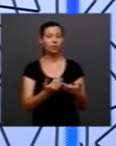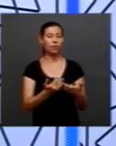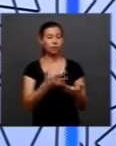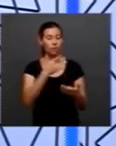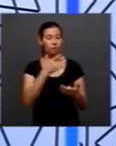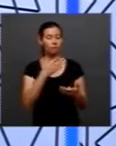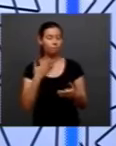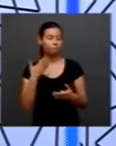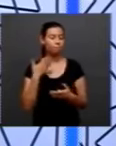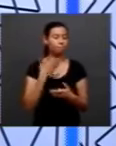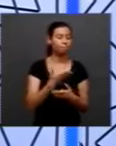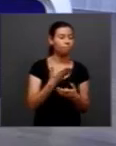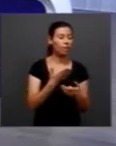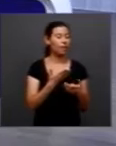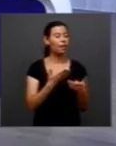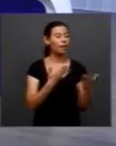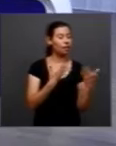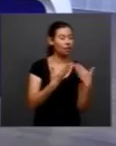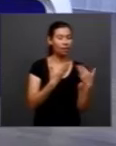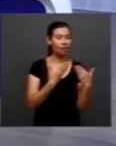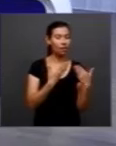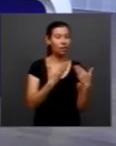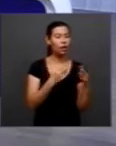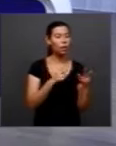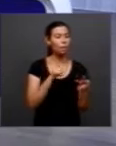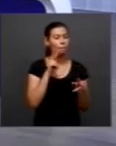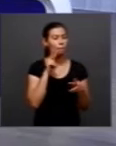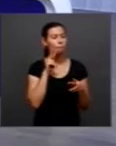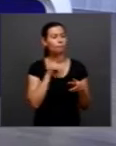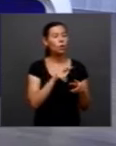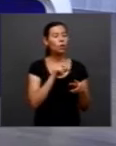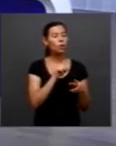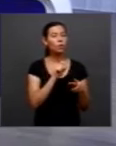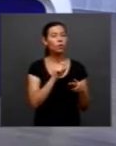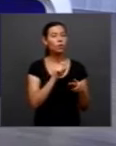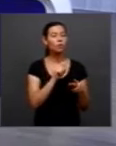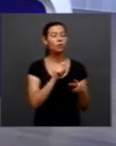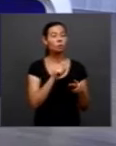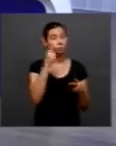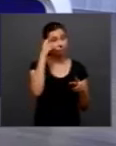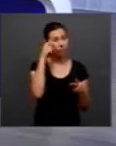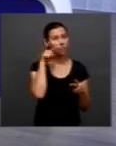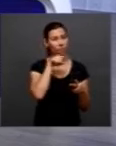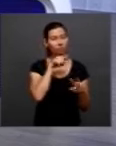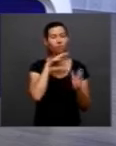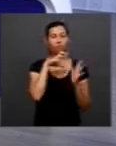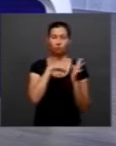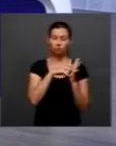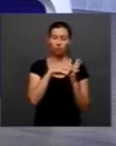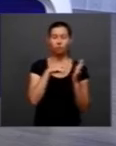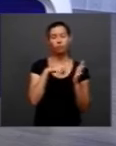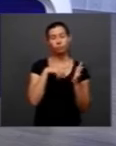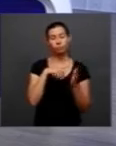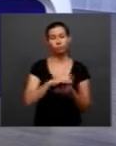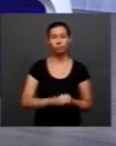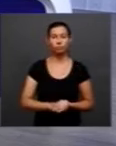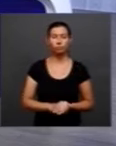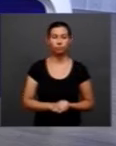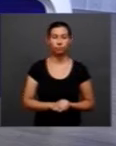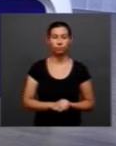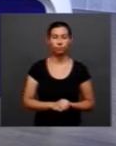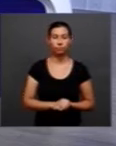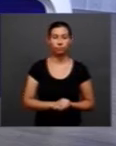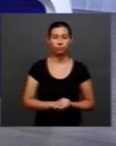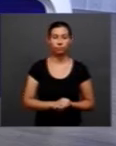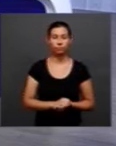demonstrado isso, né? Que ainda acaba tendo um reducionismo muito grande voltado para o HIV AIDS. É até